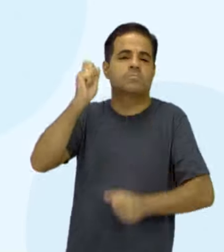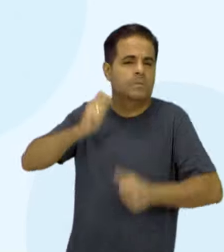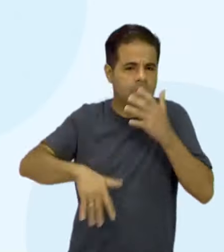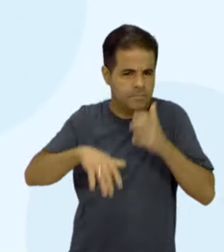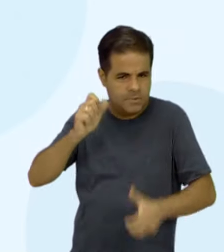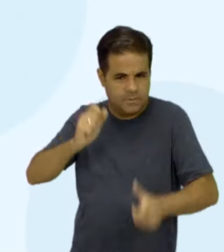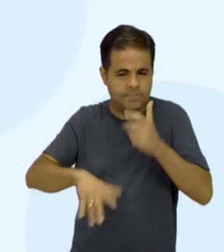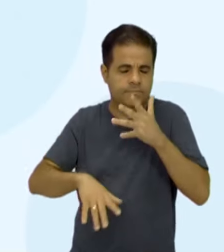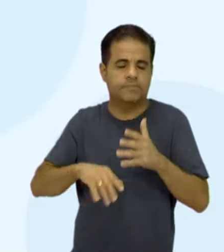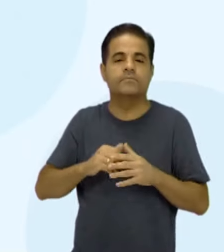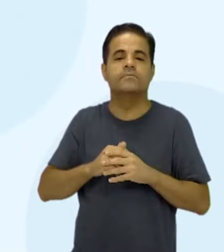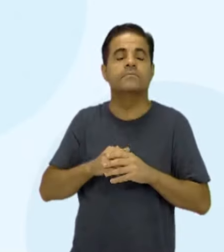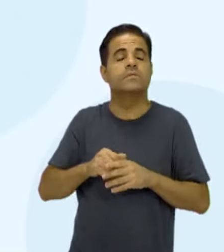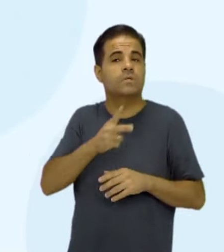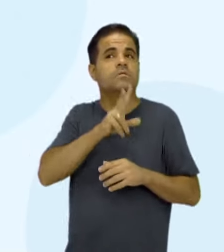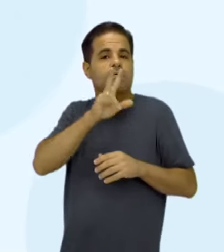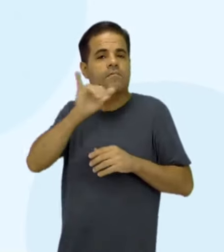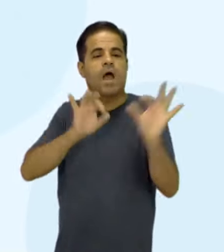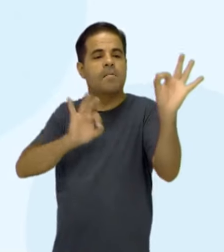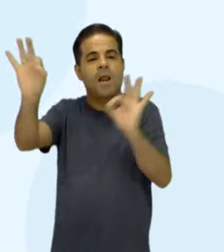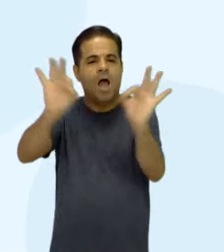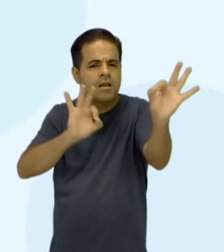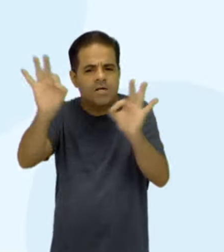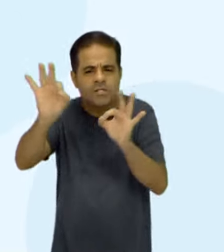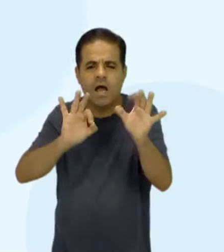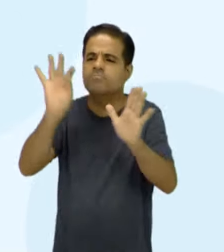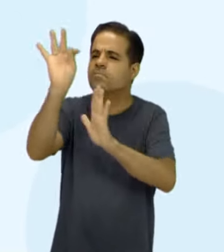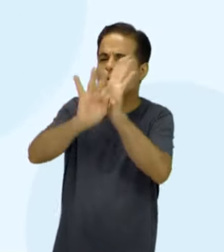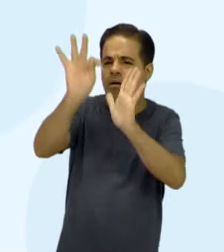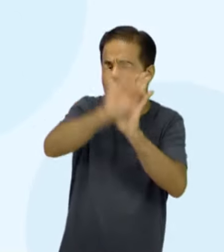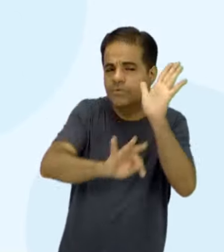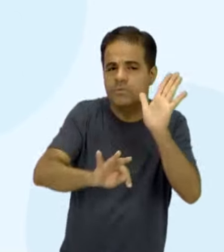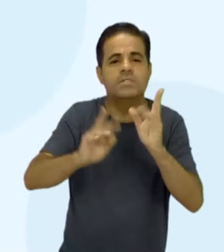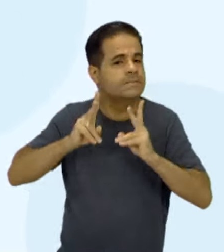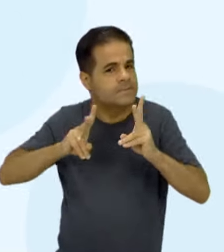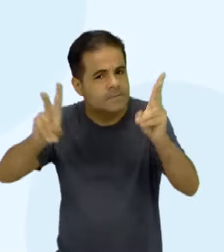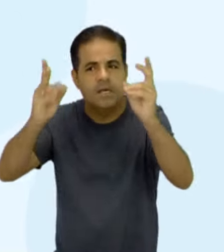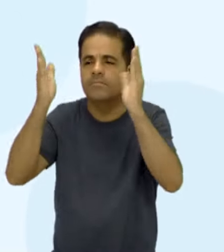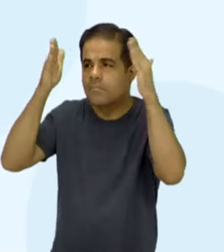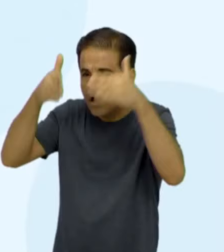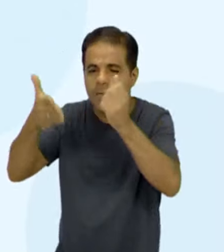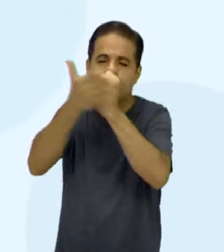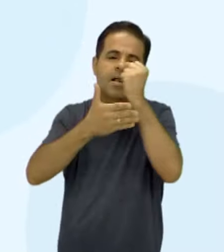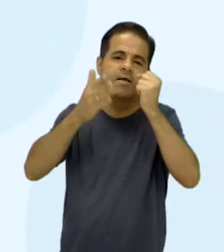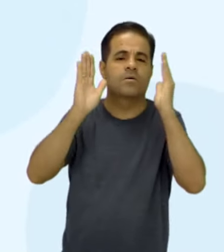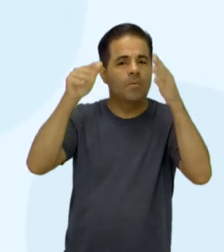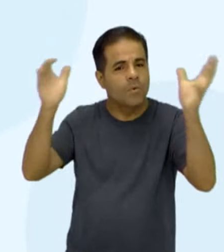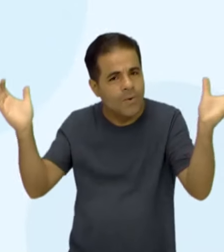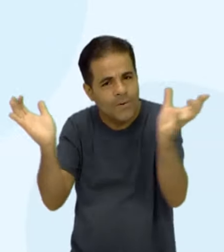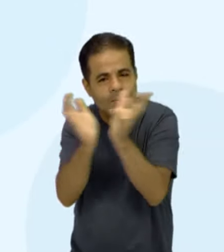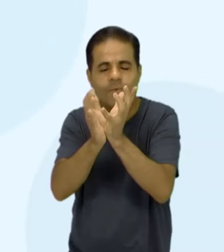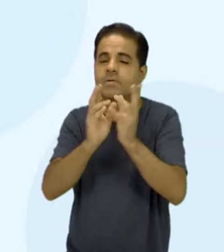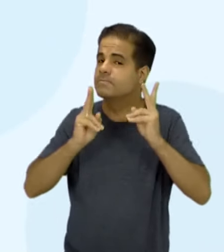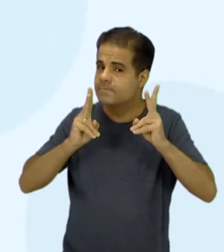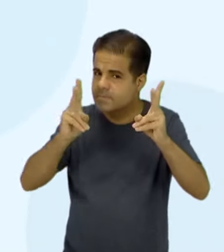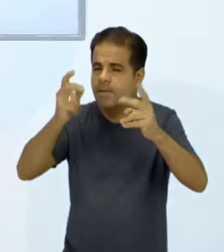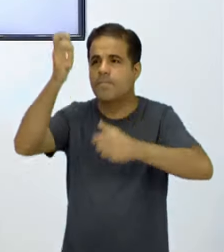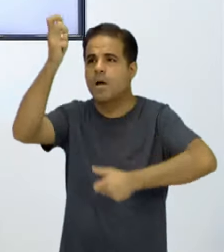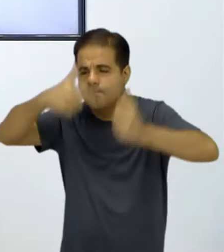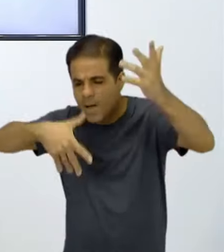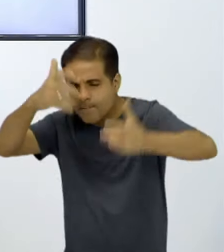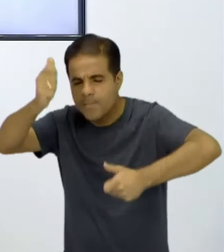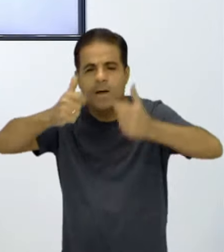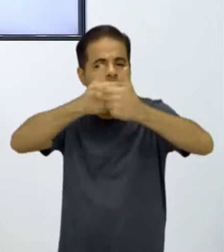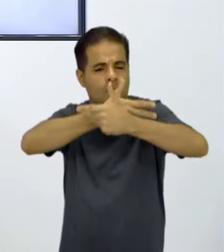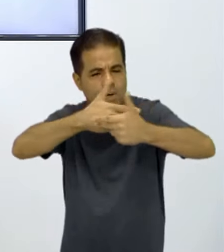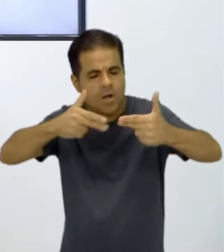#pesandroid a gente vai planejar um texto sempre se baseando no público-alvo né Toda vez que a gente escreve